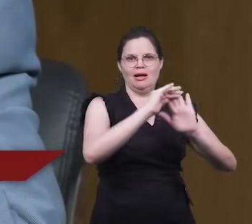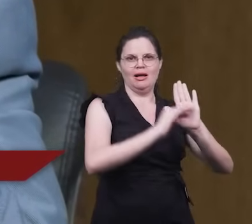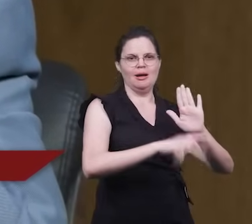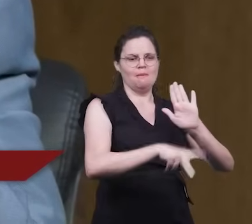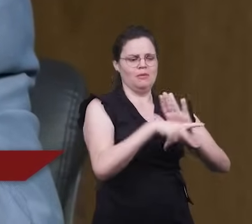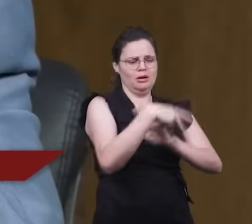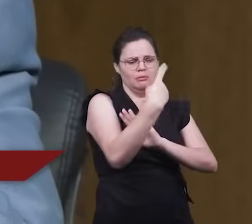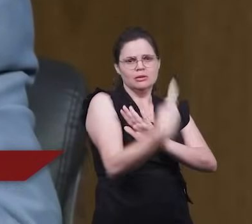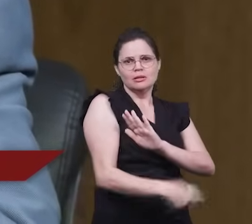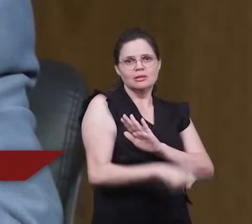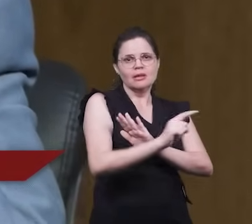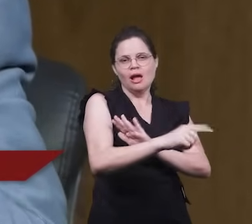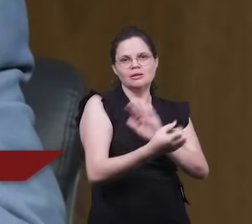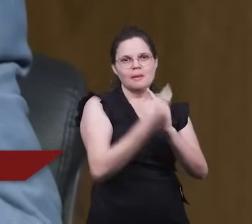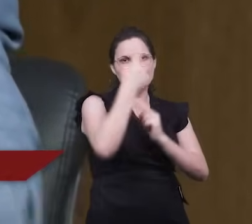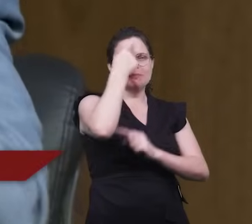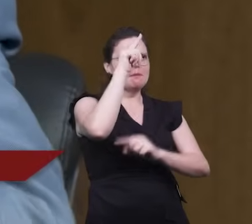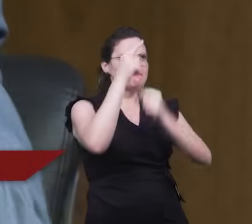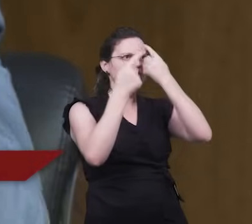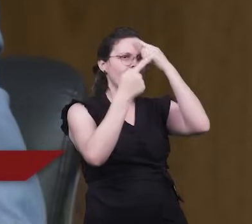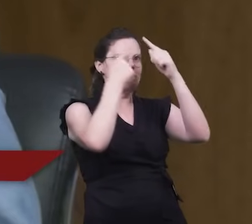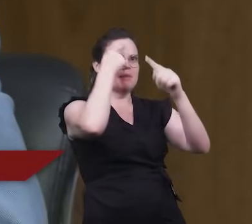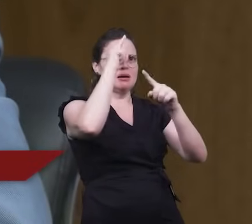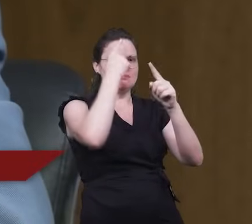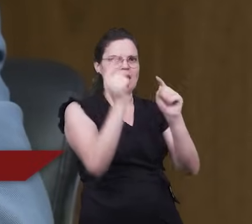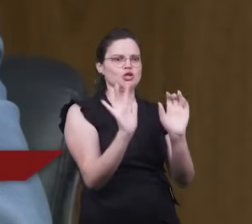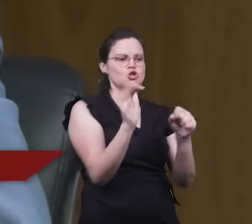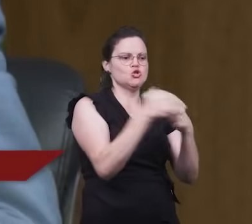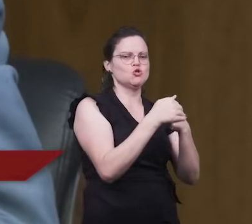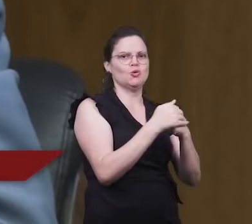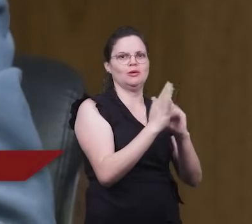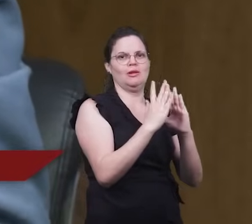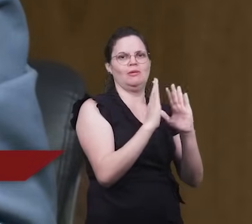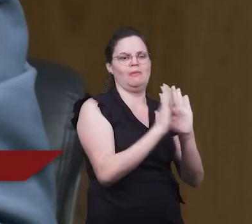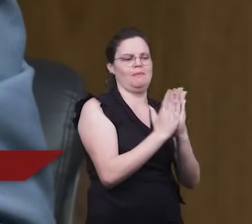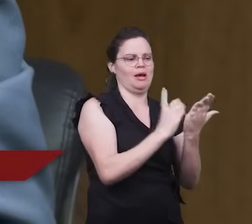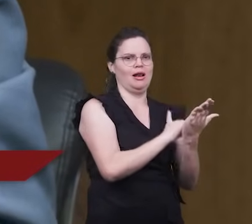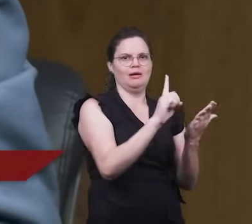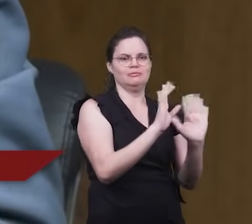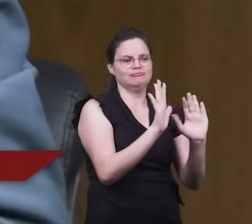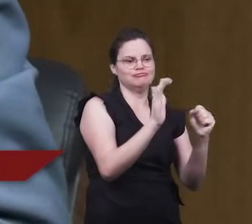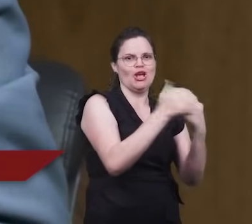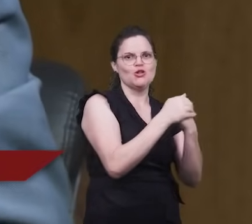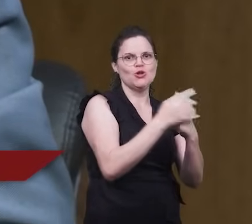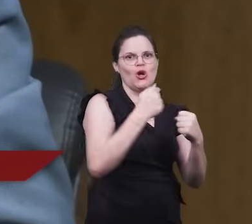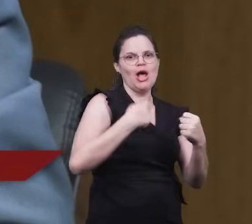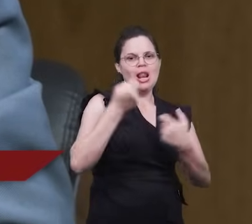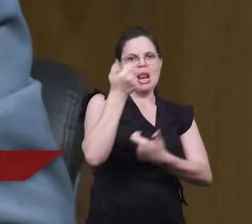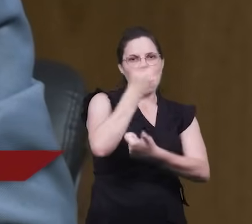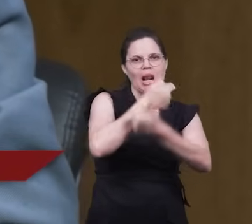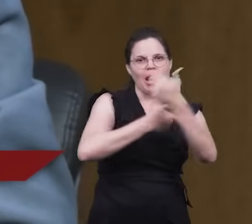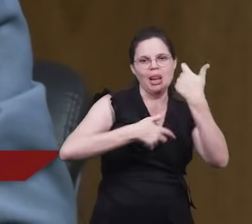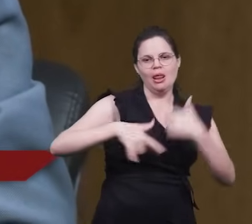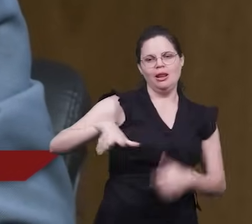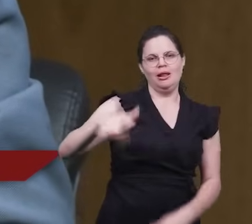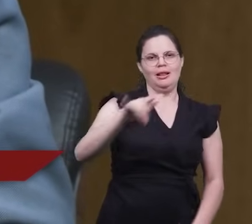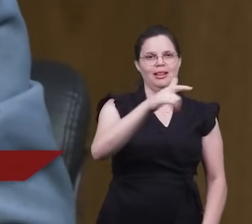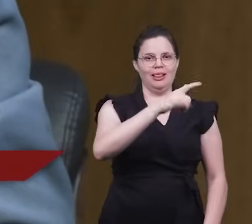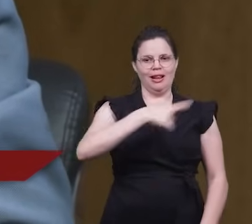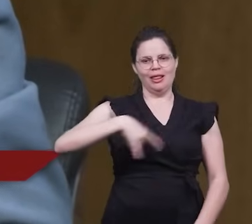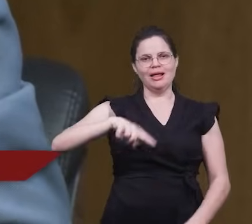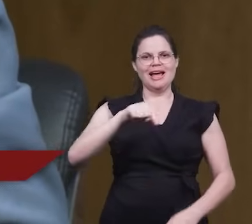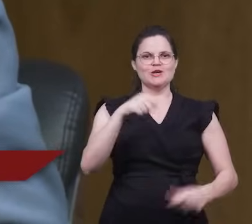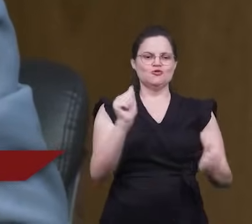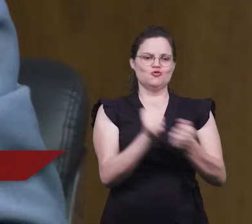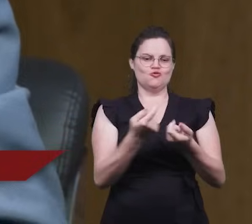próprios desejos, aspirações e principalmente, a partir daí nós vamos ver uma igreja que virou histórica e ao